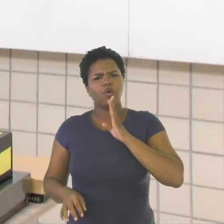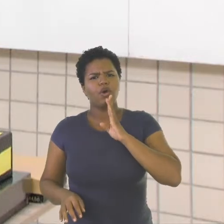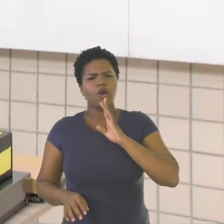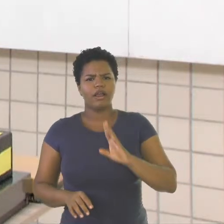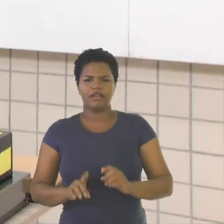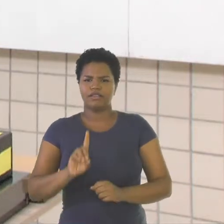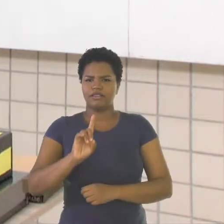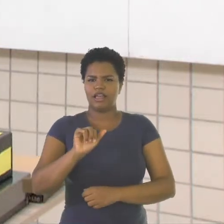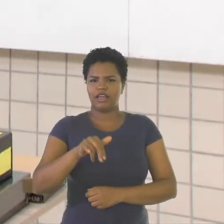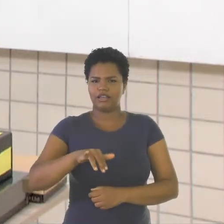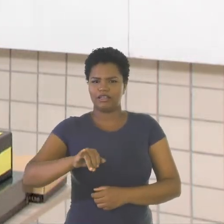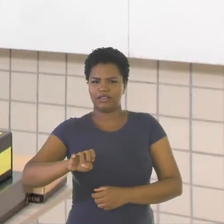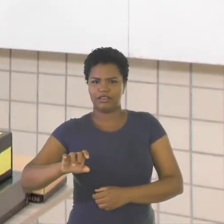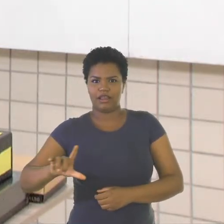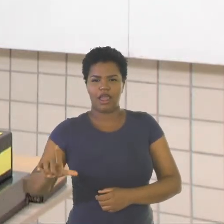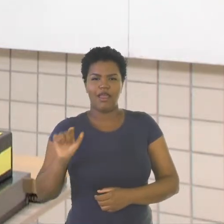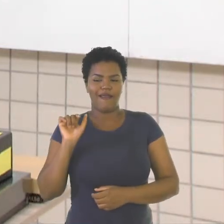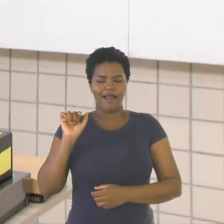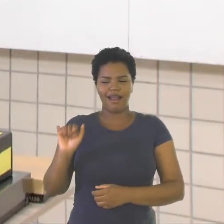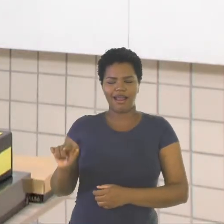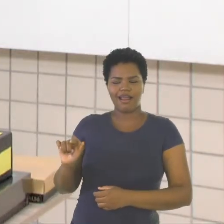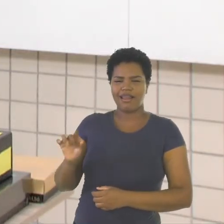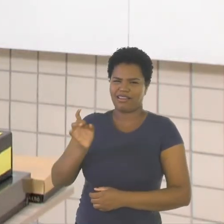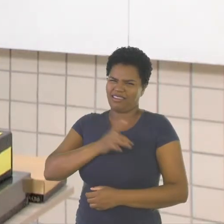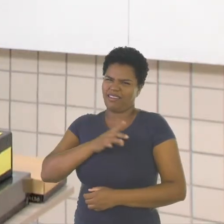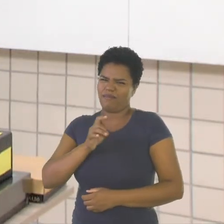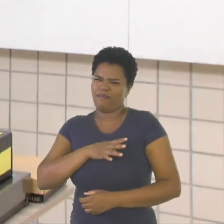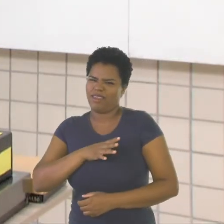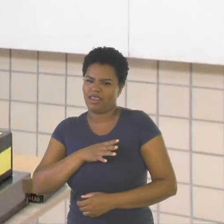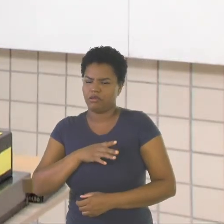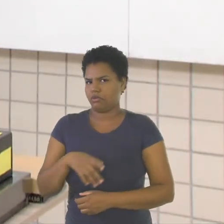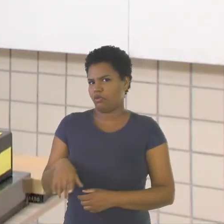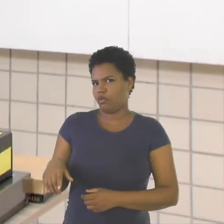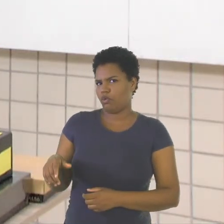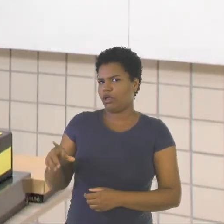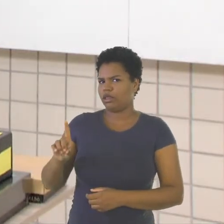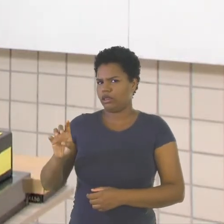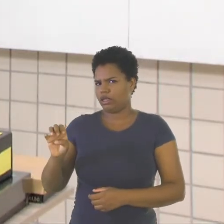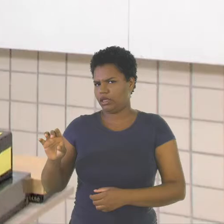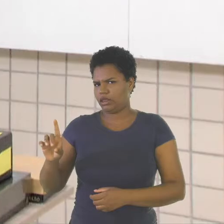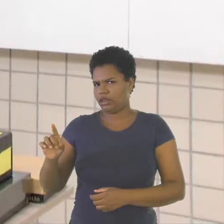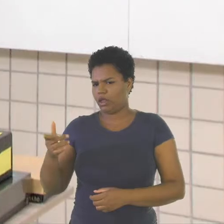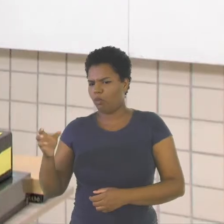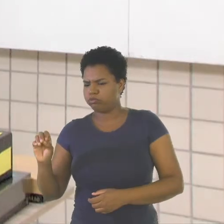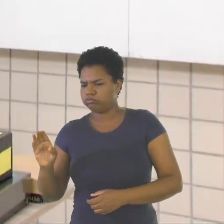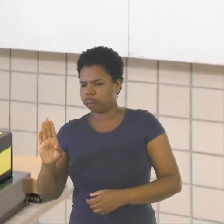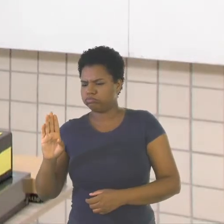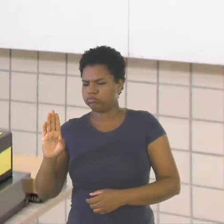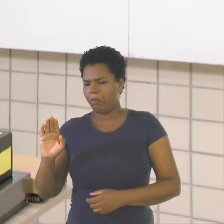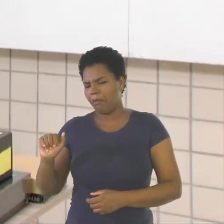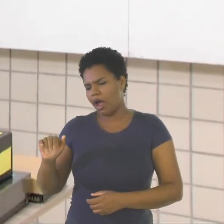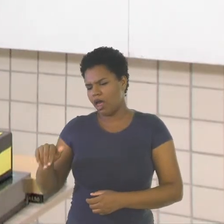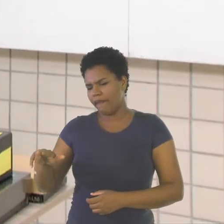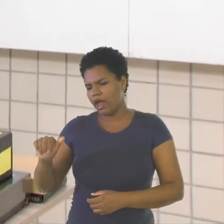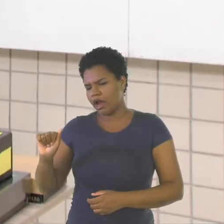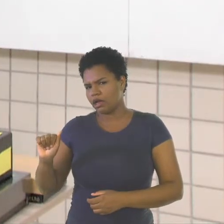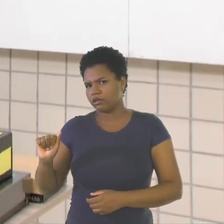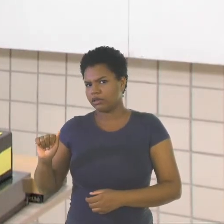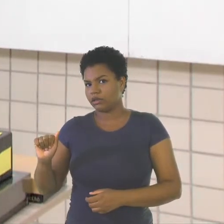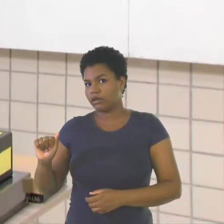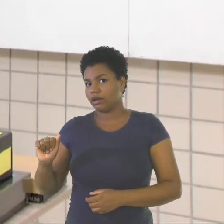Aquele que tem medo de dedão? Medo de banana? Medo de cascavel?